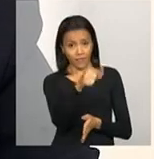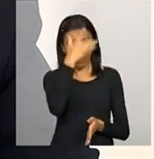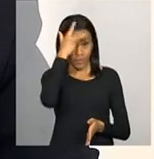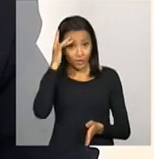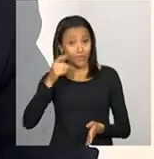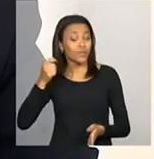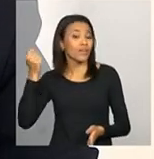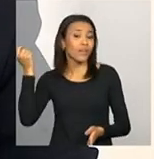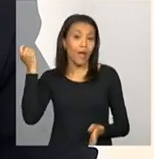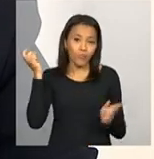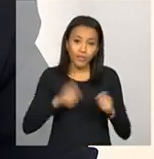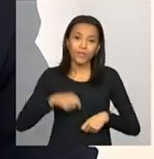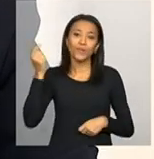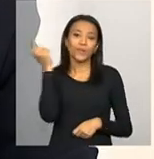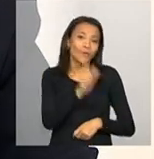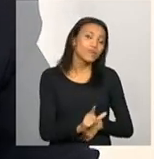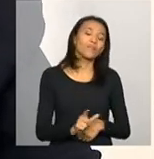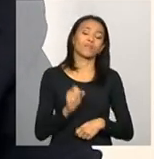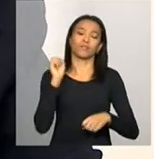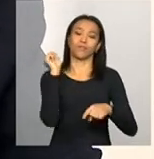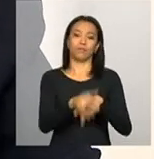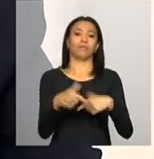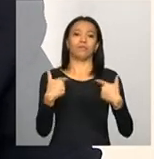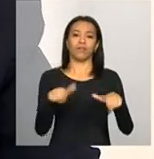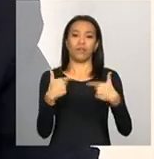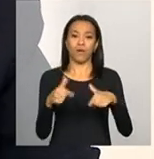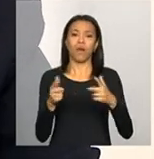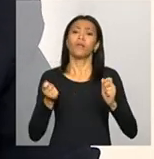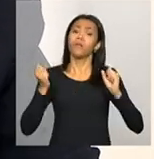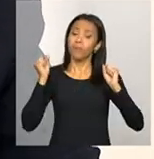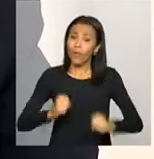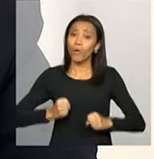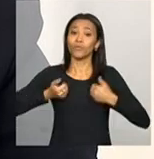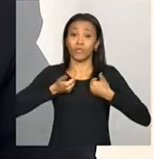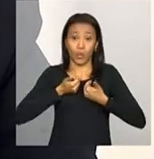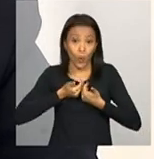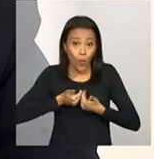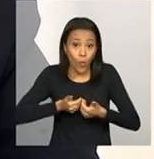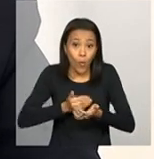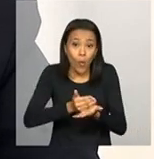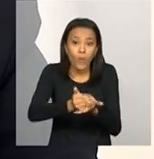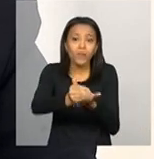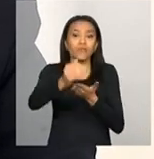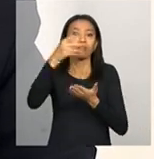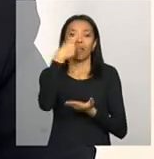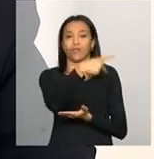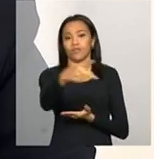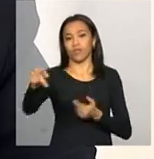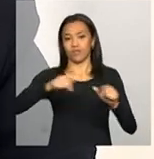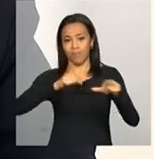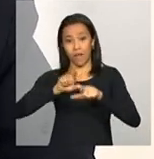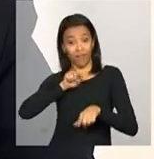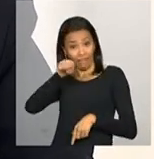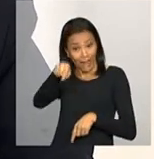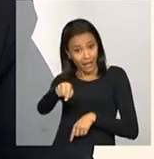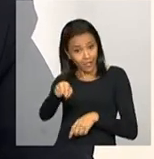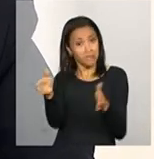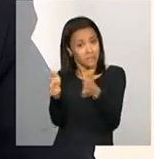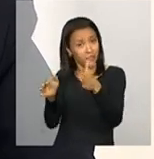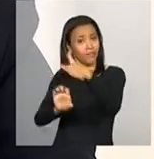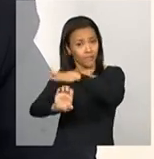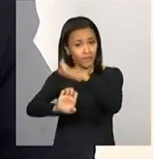possibilidades de alcançar o trabalho e podem iniciar, né, o seu trabalho nessas pequenas empresas, e é